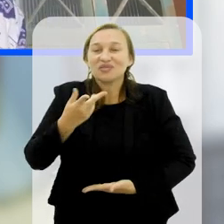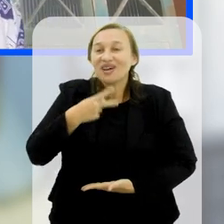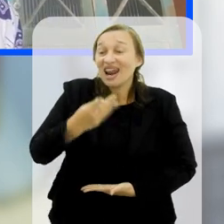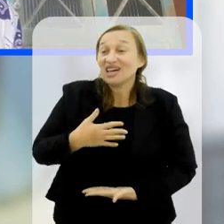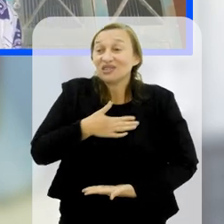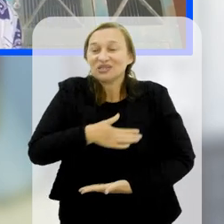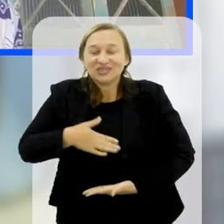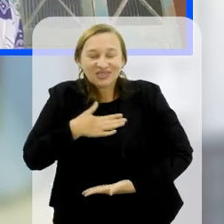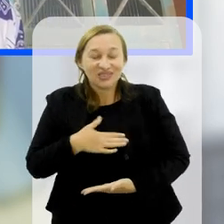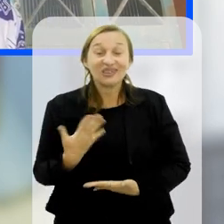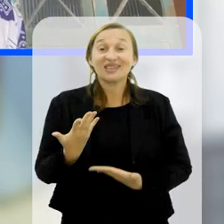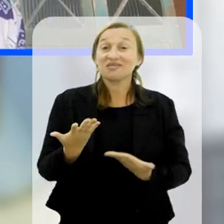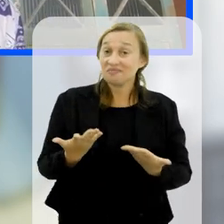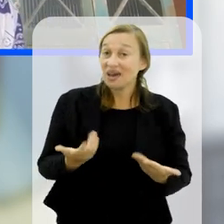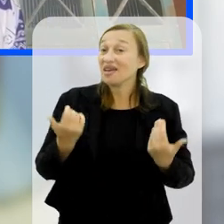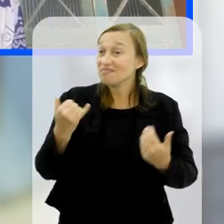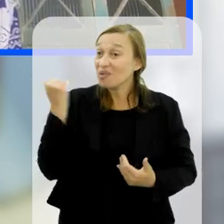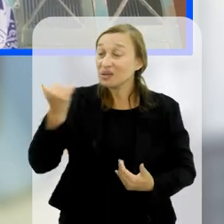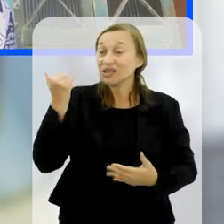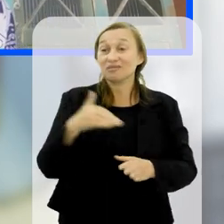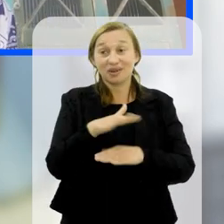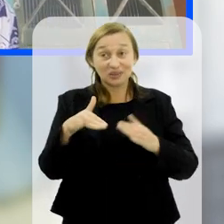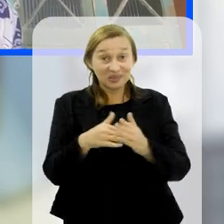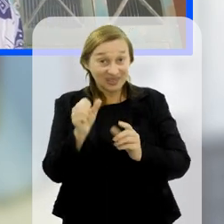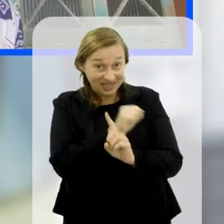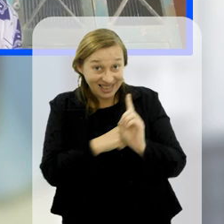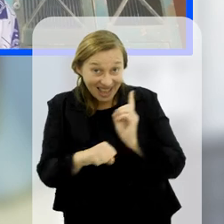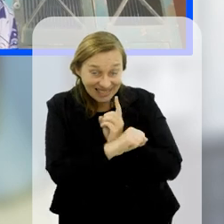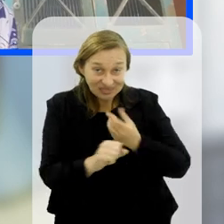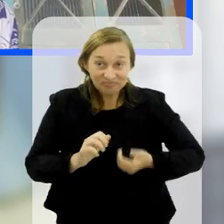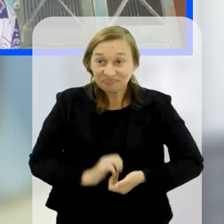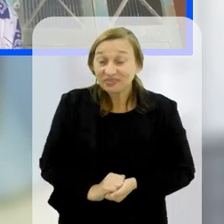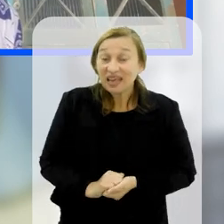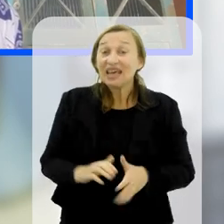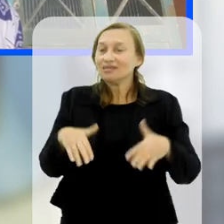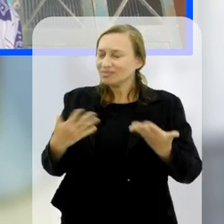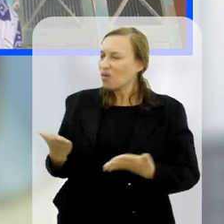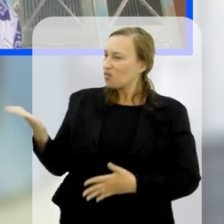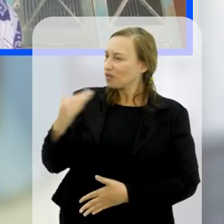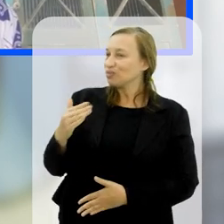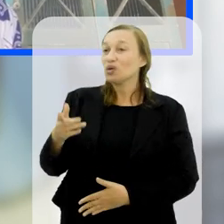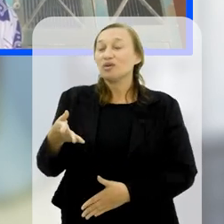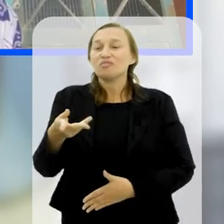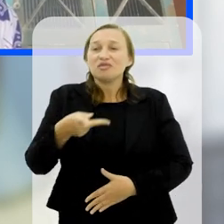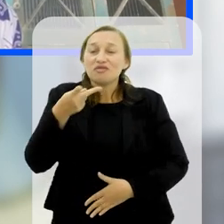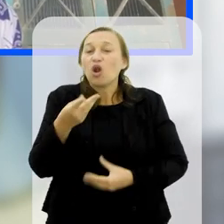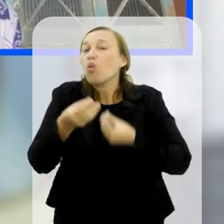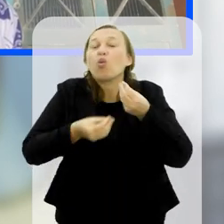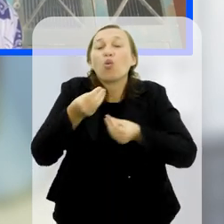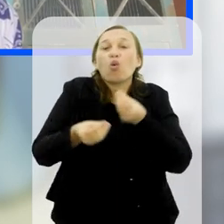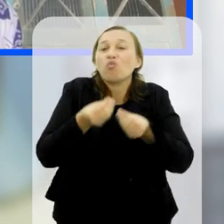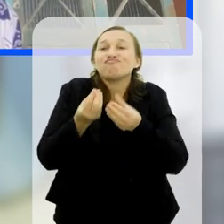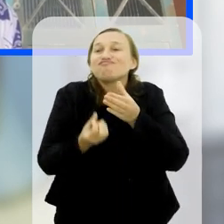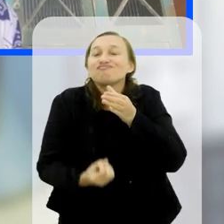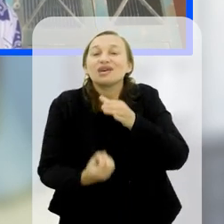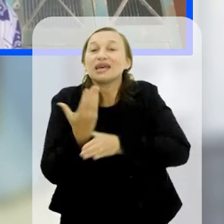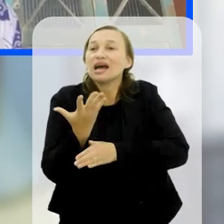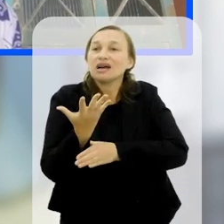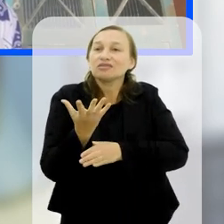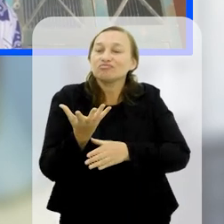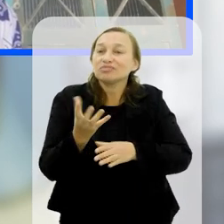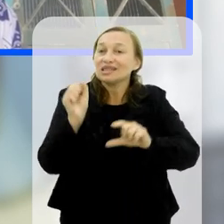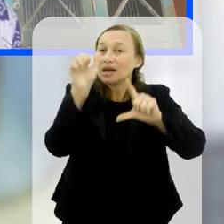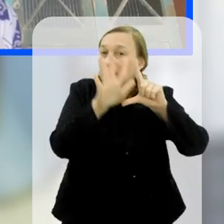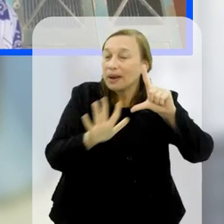gosto também, que são necessárias para toda a sociedade. Então, vamos lá, me conta como que surgiu, né, a criação